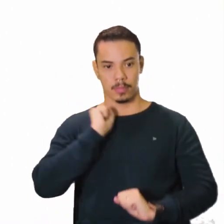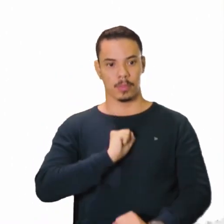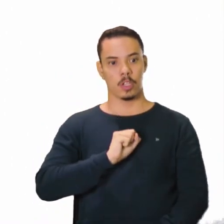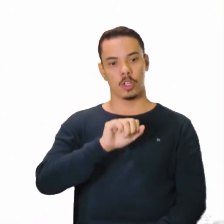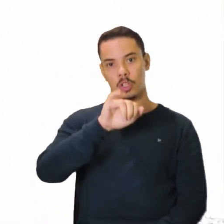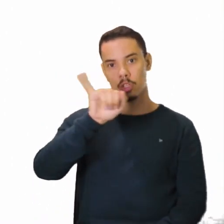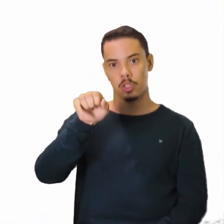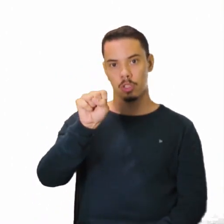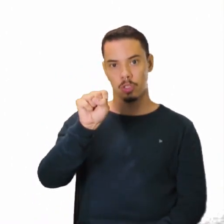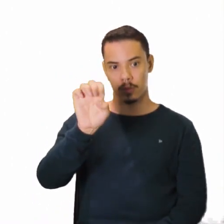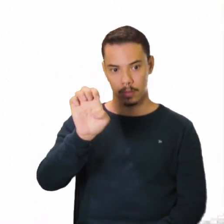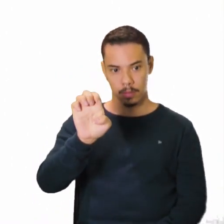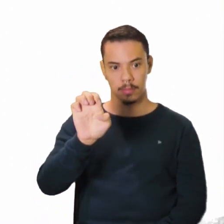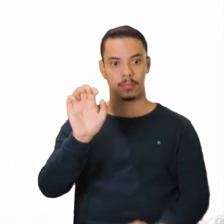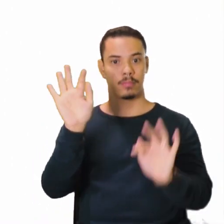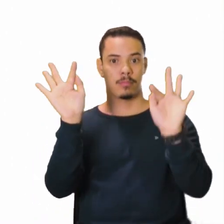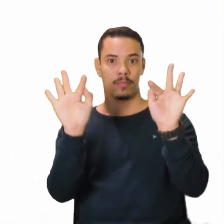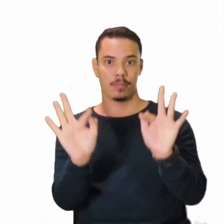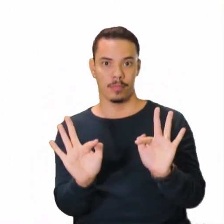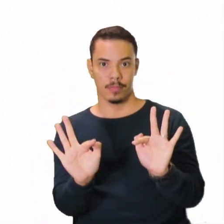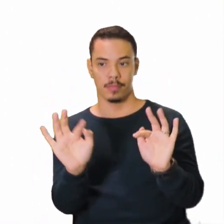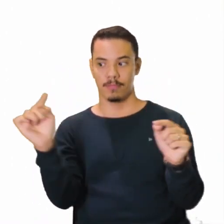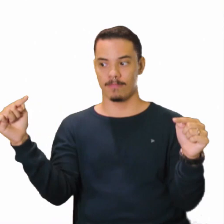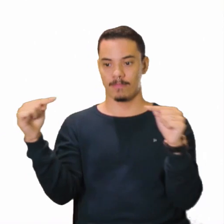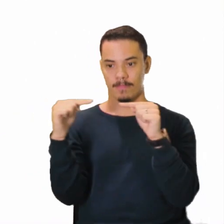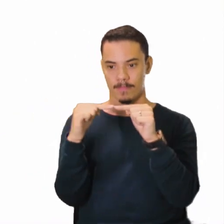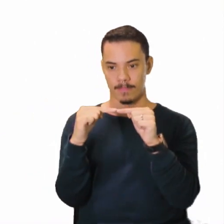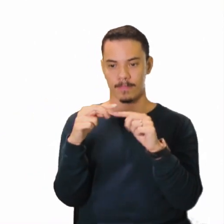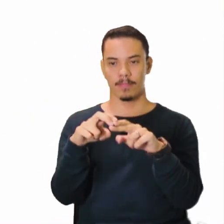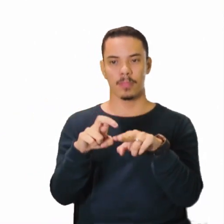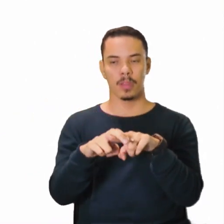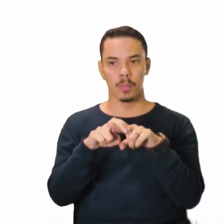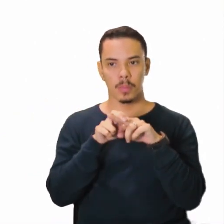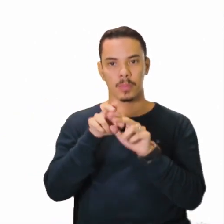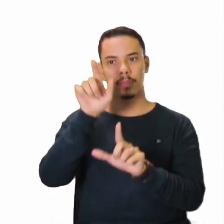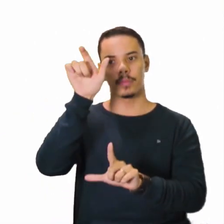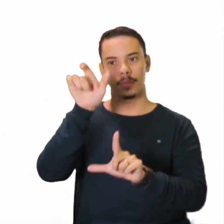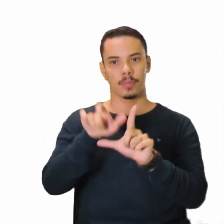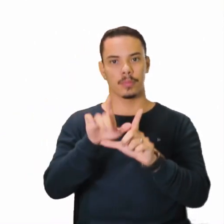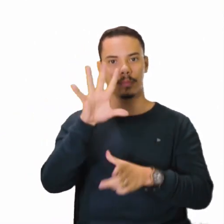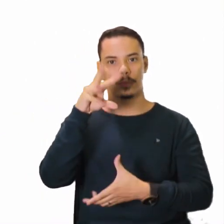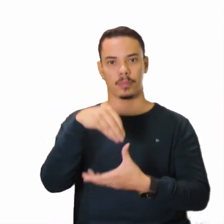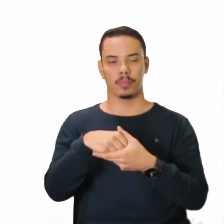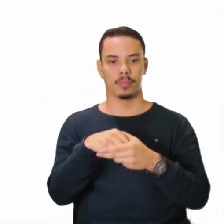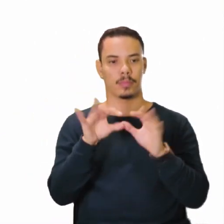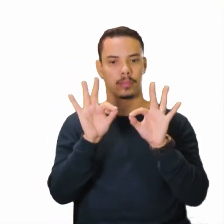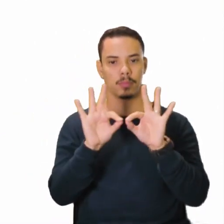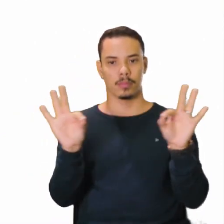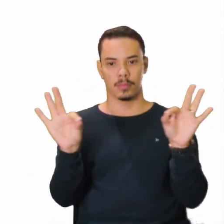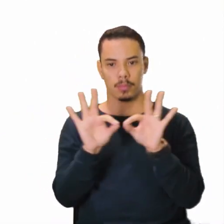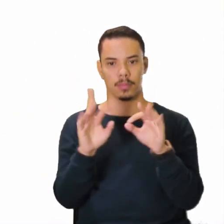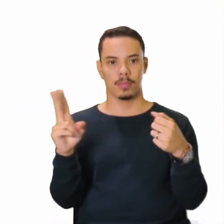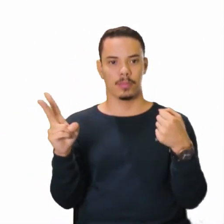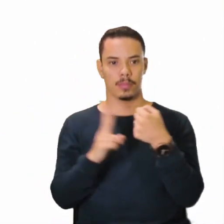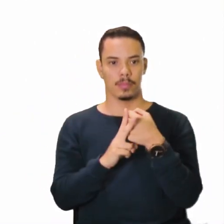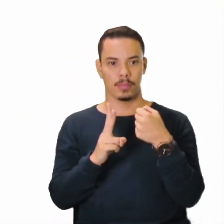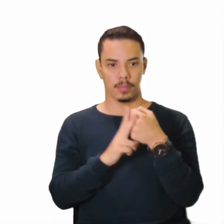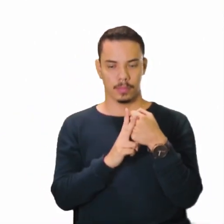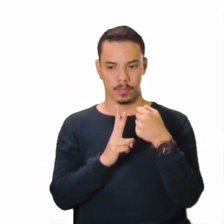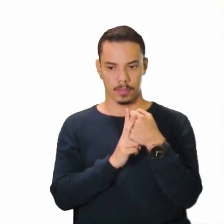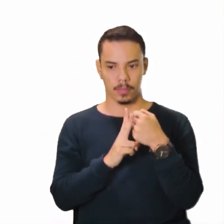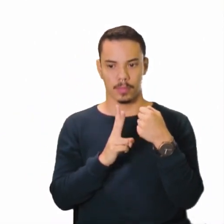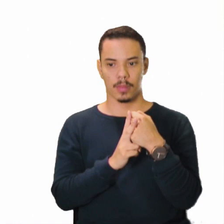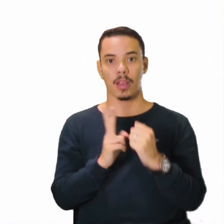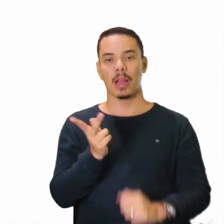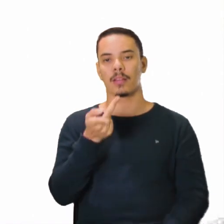o sujeito, feliz. Então, os sujeitos da oração, ali pelo verbo, nós vamos entender que